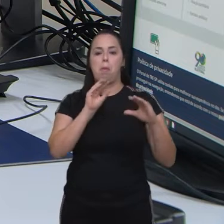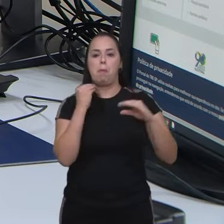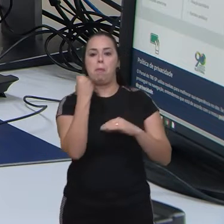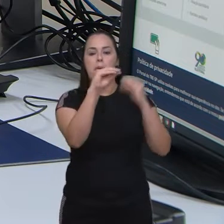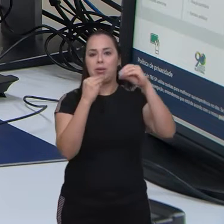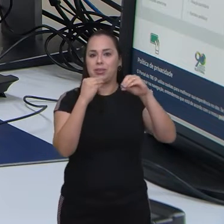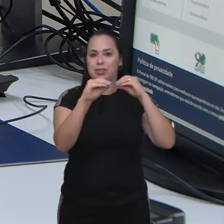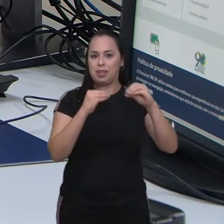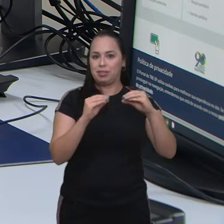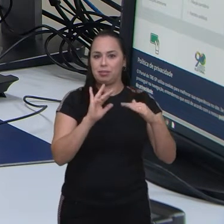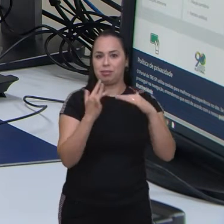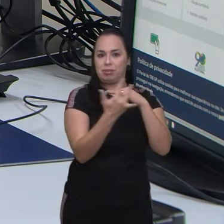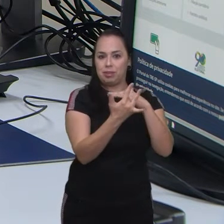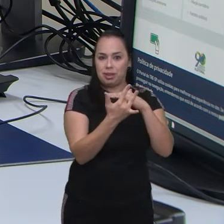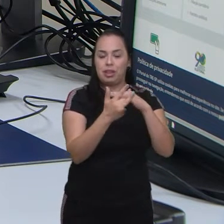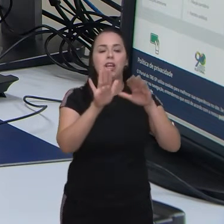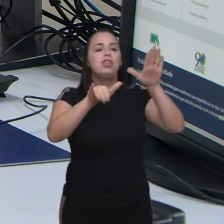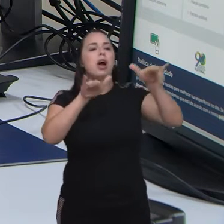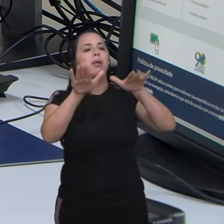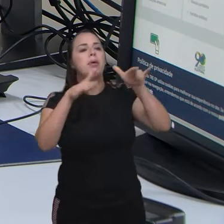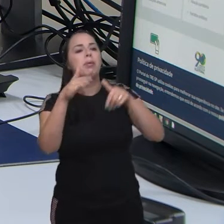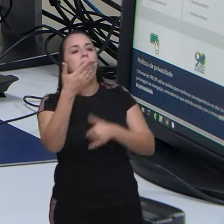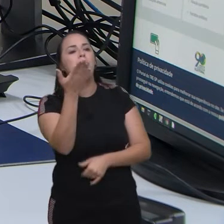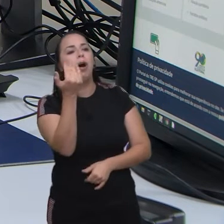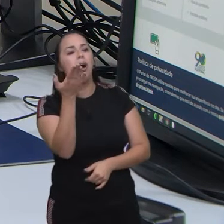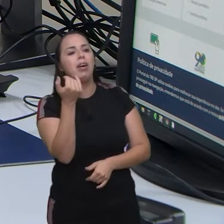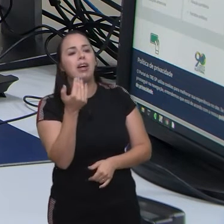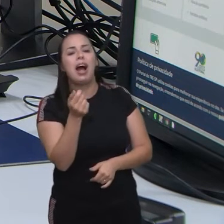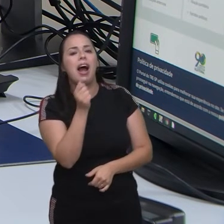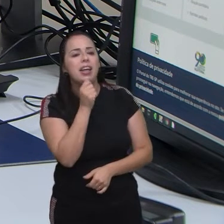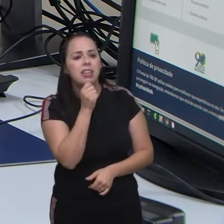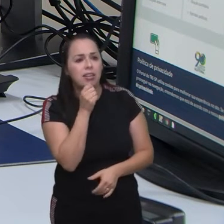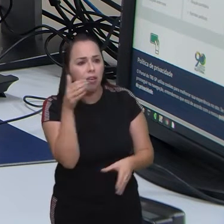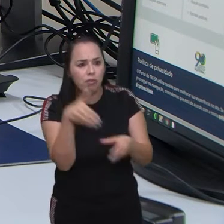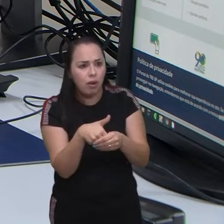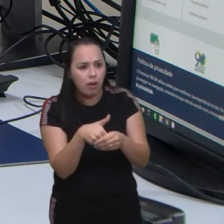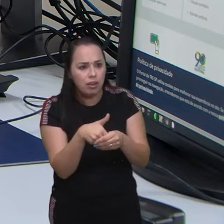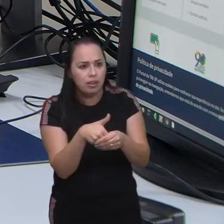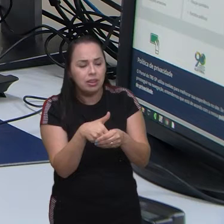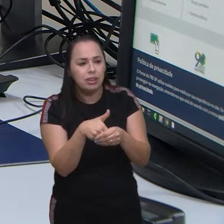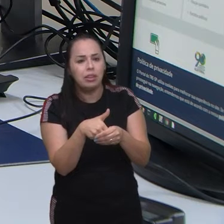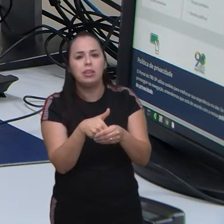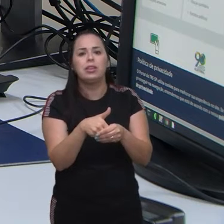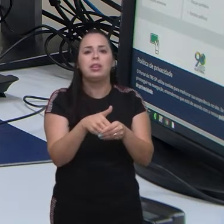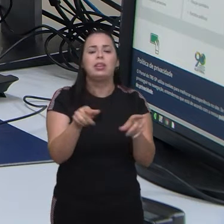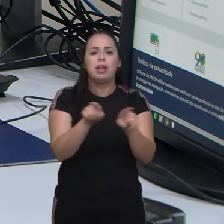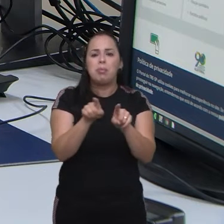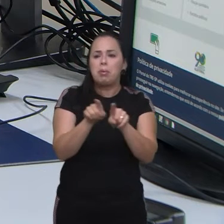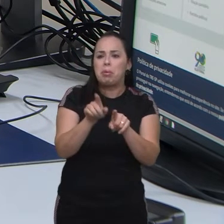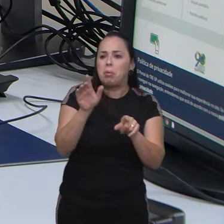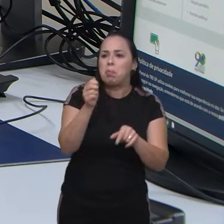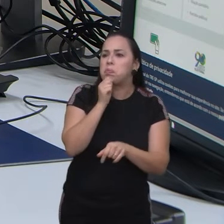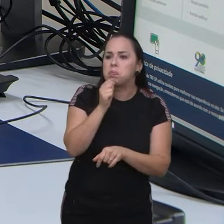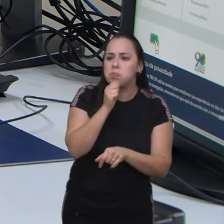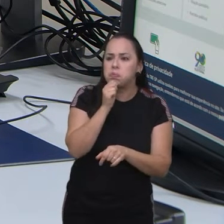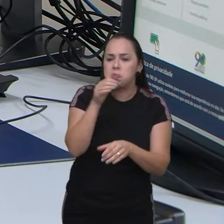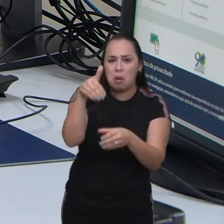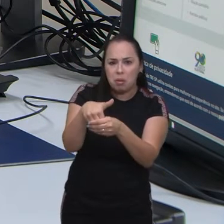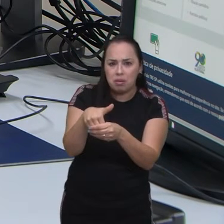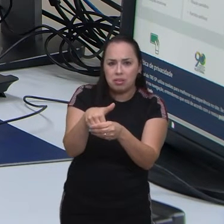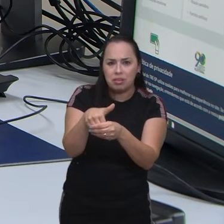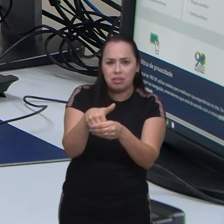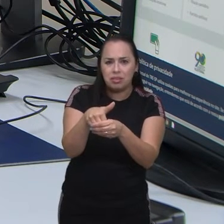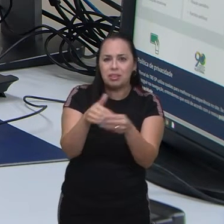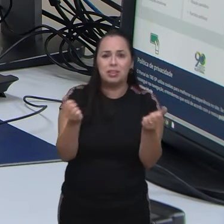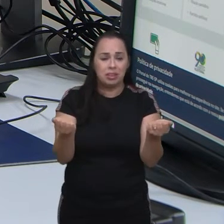especial nas redes sociais, e convocando aqueles eleitores que ainda não tiraram o primeiro título, né, os cidadãos e cidadãs que ainda